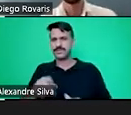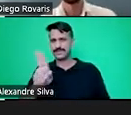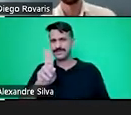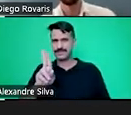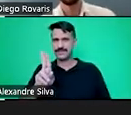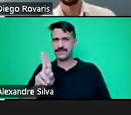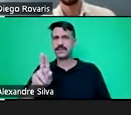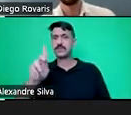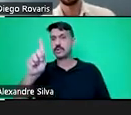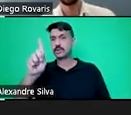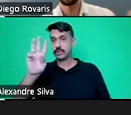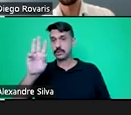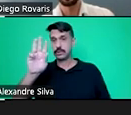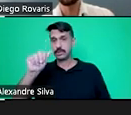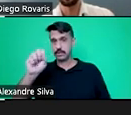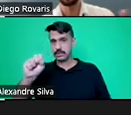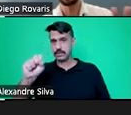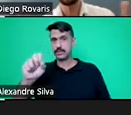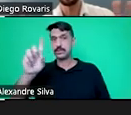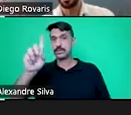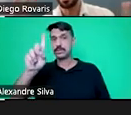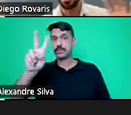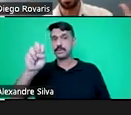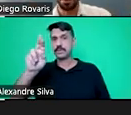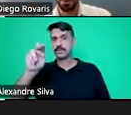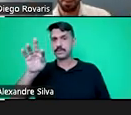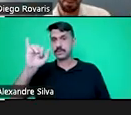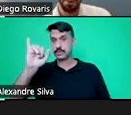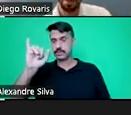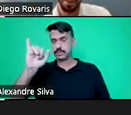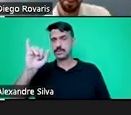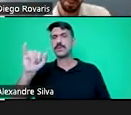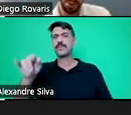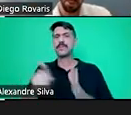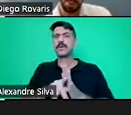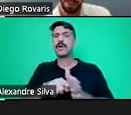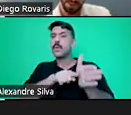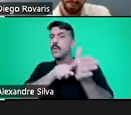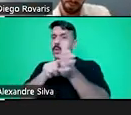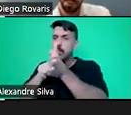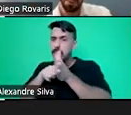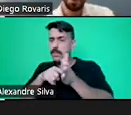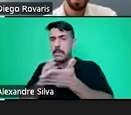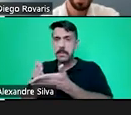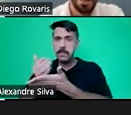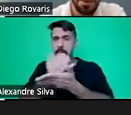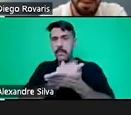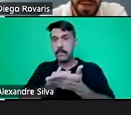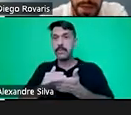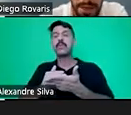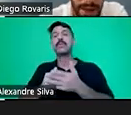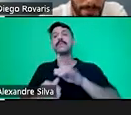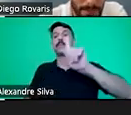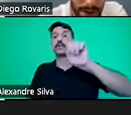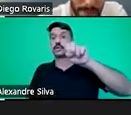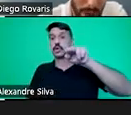Então, é uma ferramenta que fica olhando, tá, qual que é a diversidade que tem hoje nos estudos de varredura no genoma no mundo. A gente